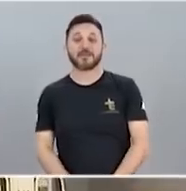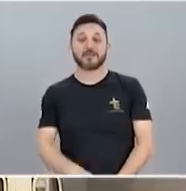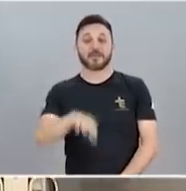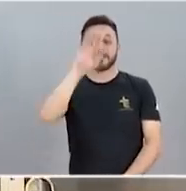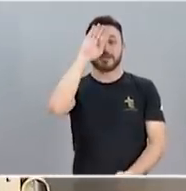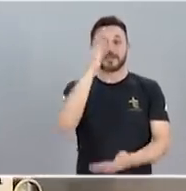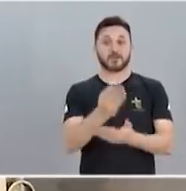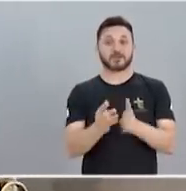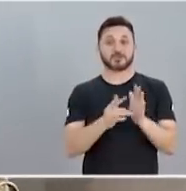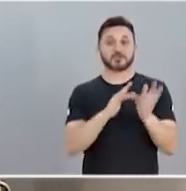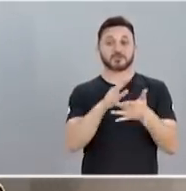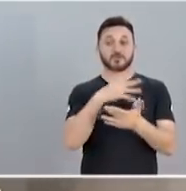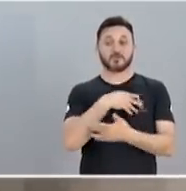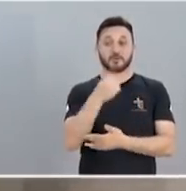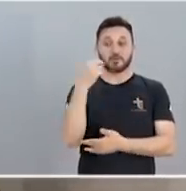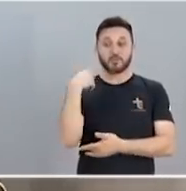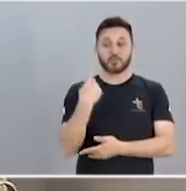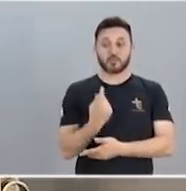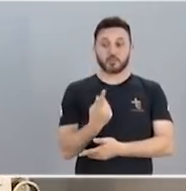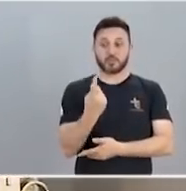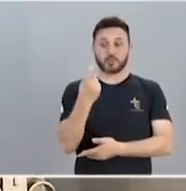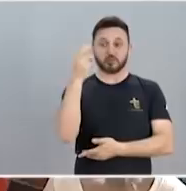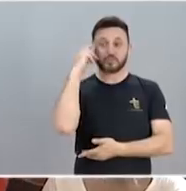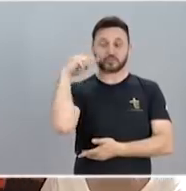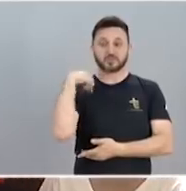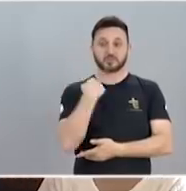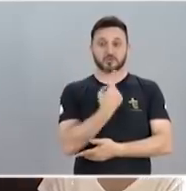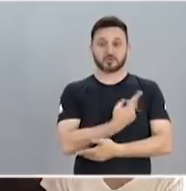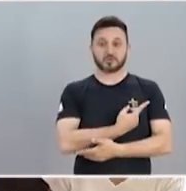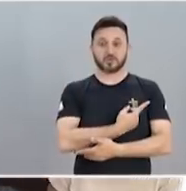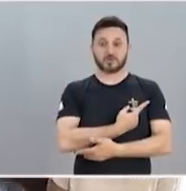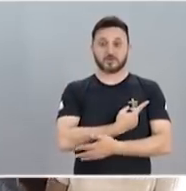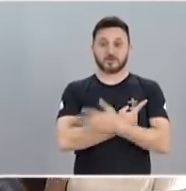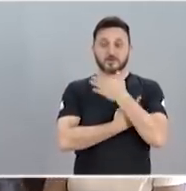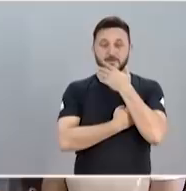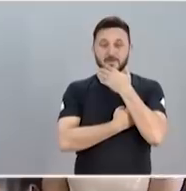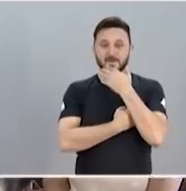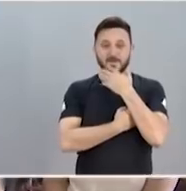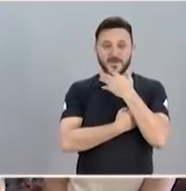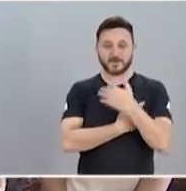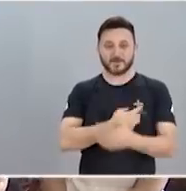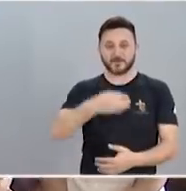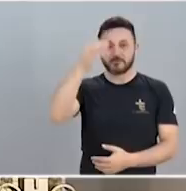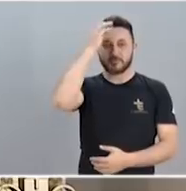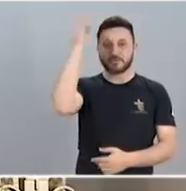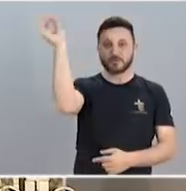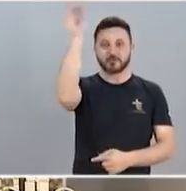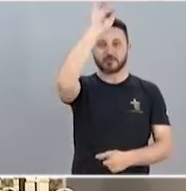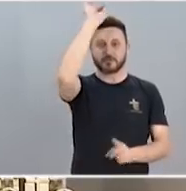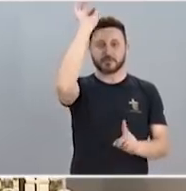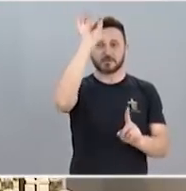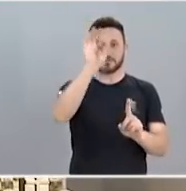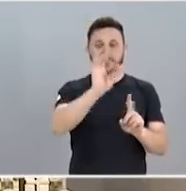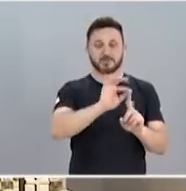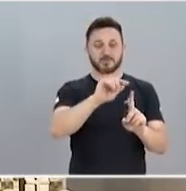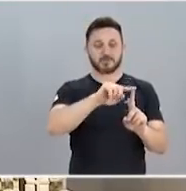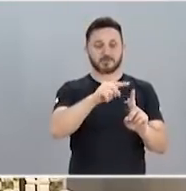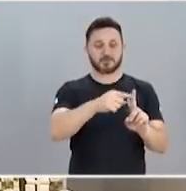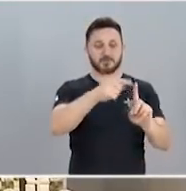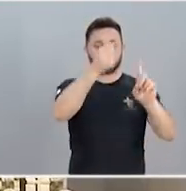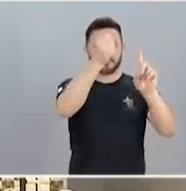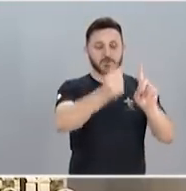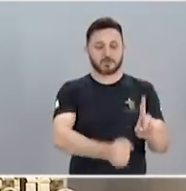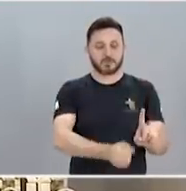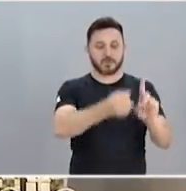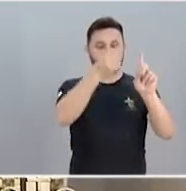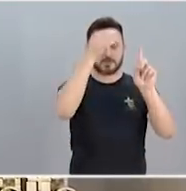em Jesus Cristo, seu único Filho, nosso Senhor, que foi concebido